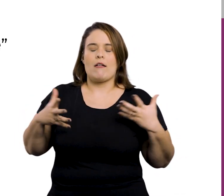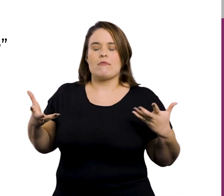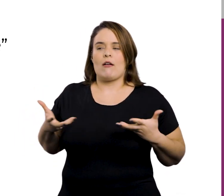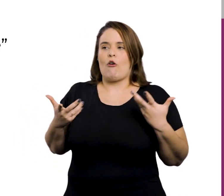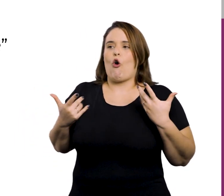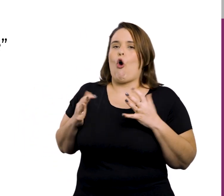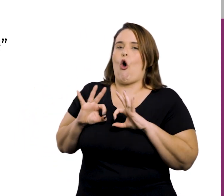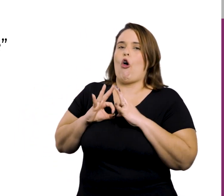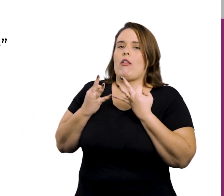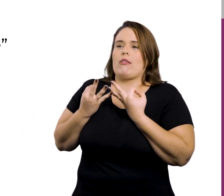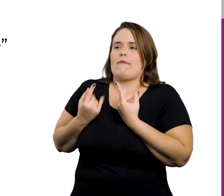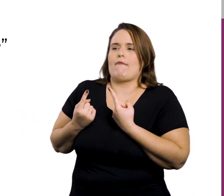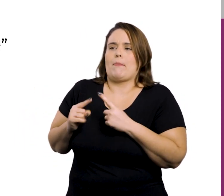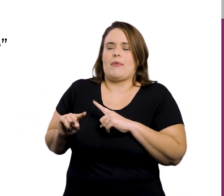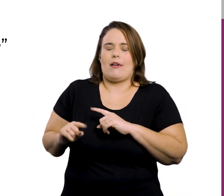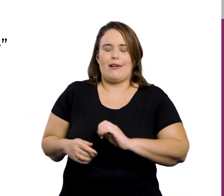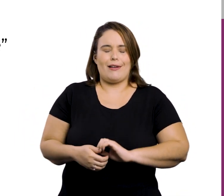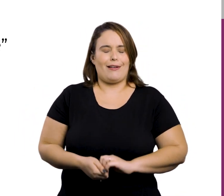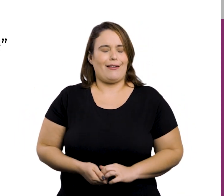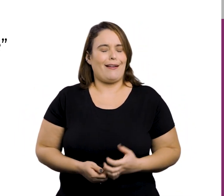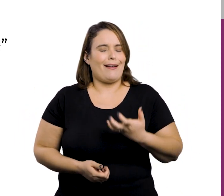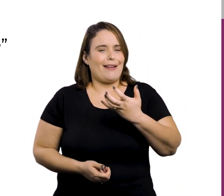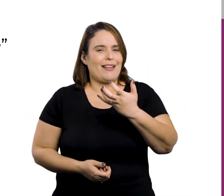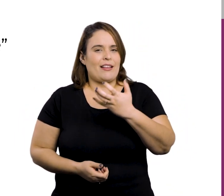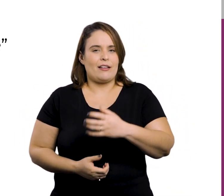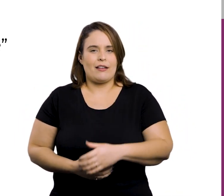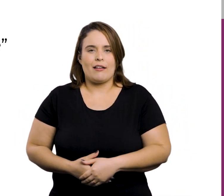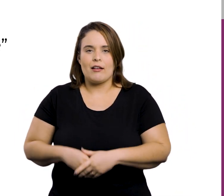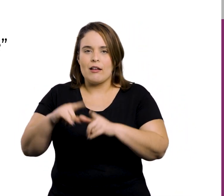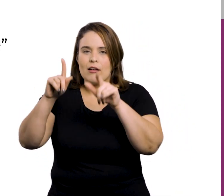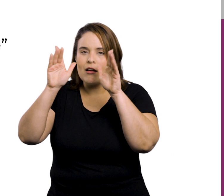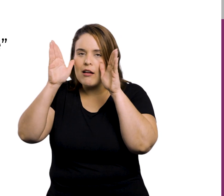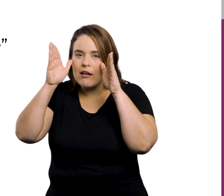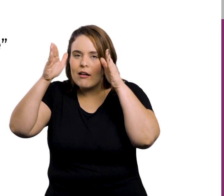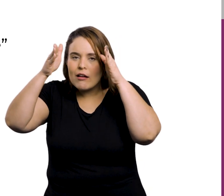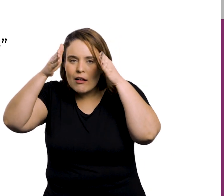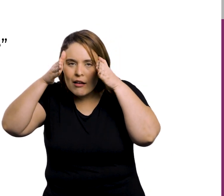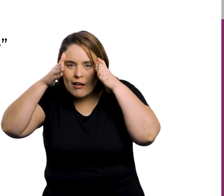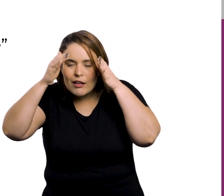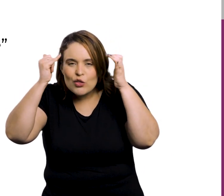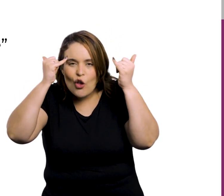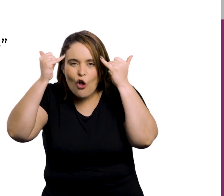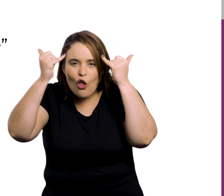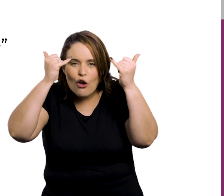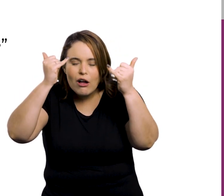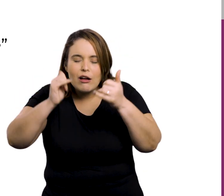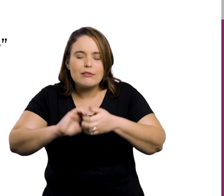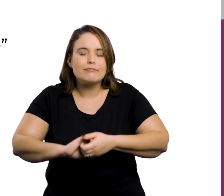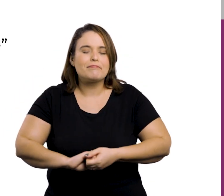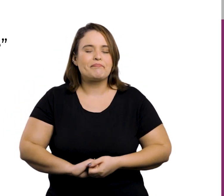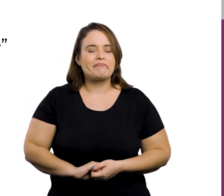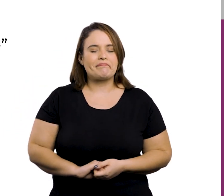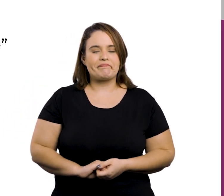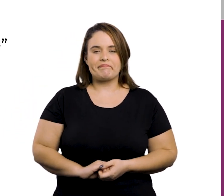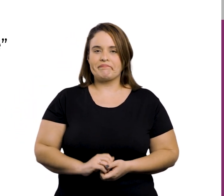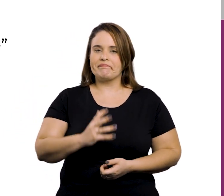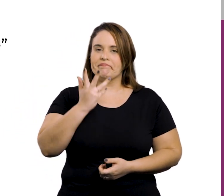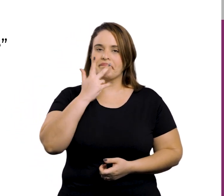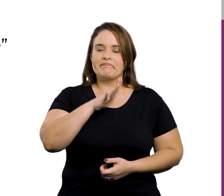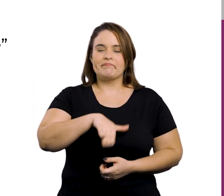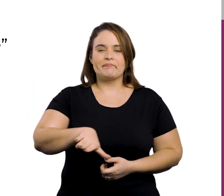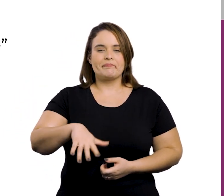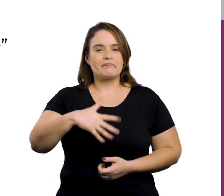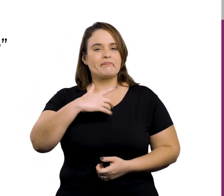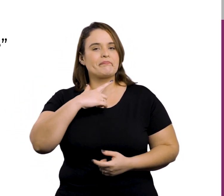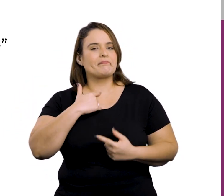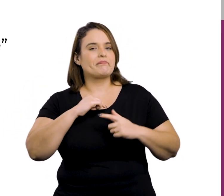global contra a família, que deseja, abre aspas, doutrinar ideologicamente, fecha aspas, as crianças